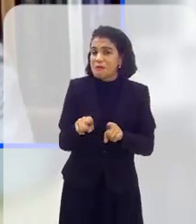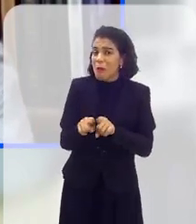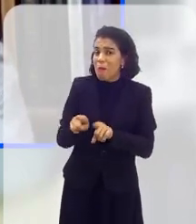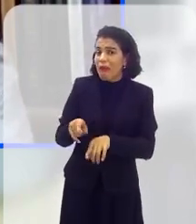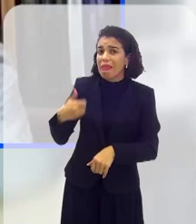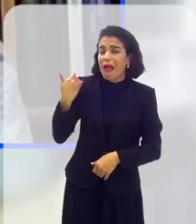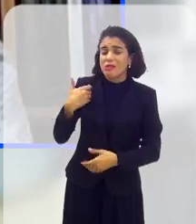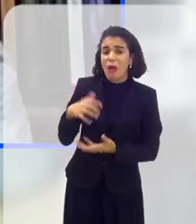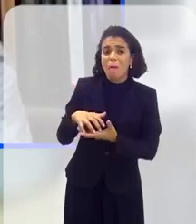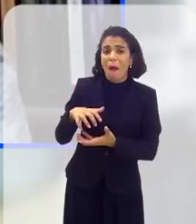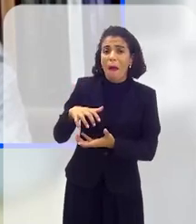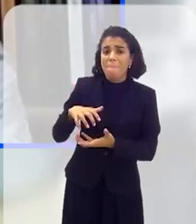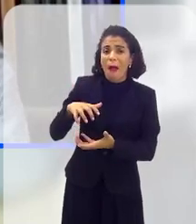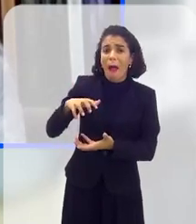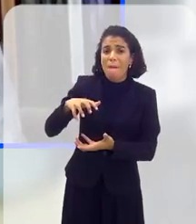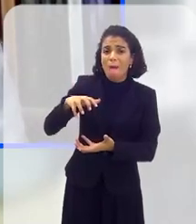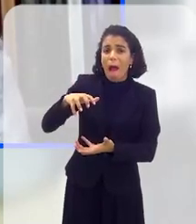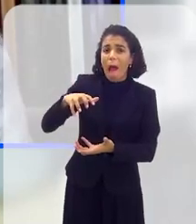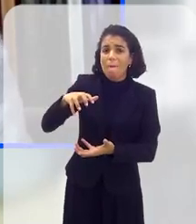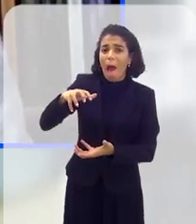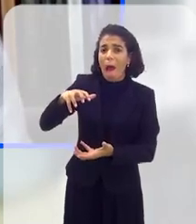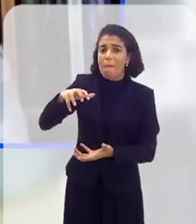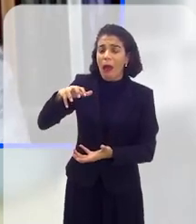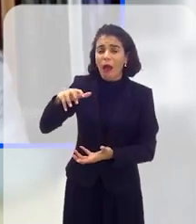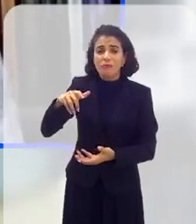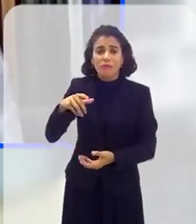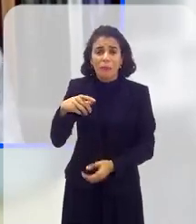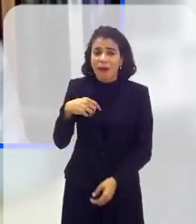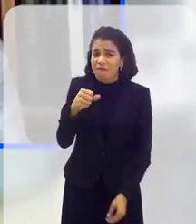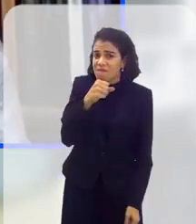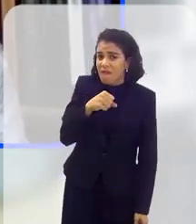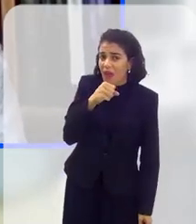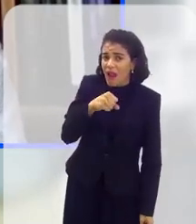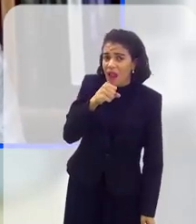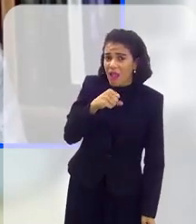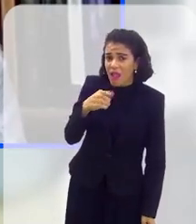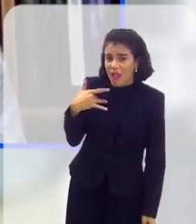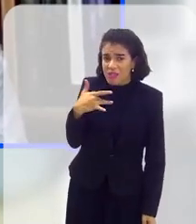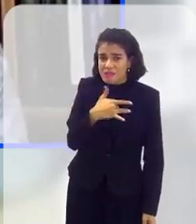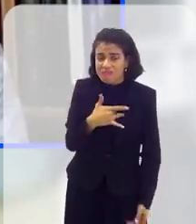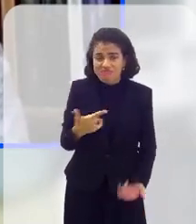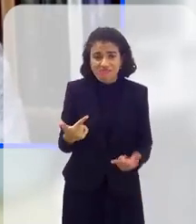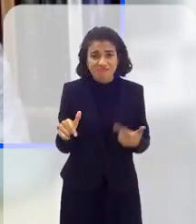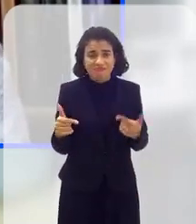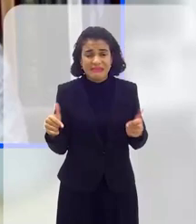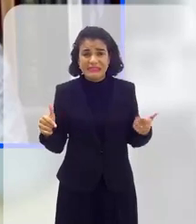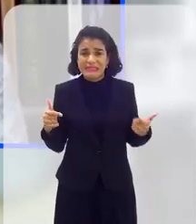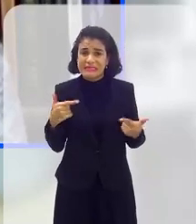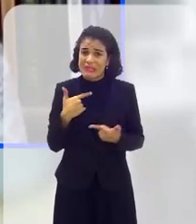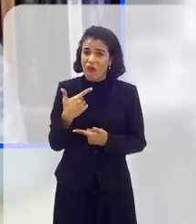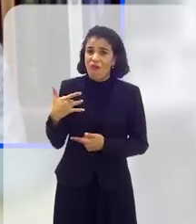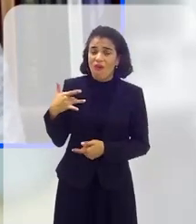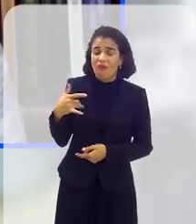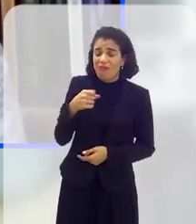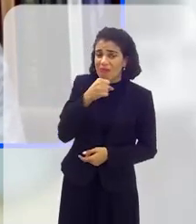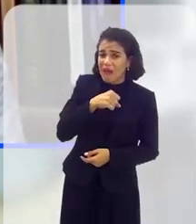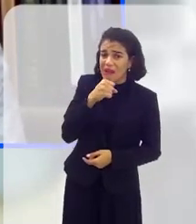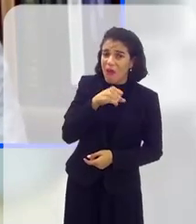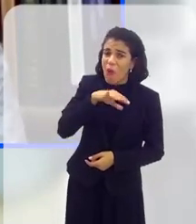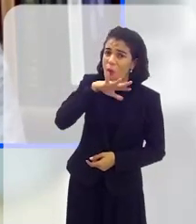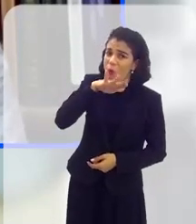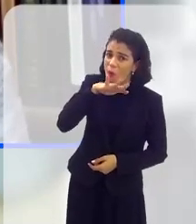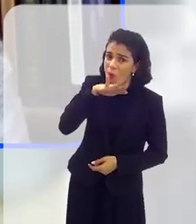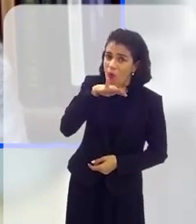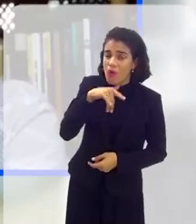perdendo, estão adquirindo idade, não estão envelhecendo de uma maneira saudável, estão envelhecendo de uma maneira